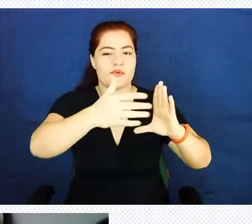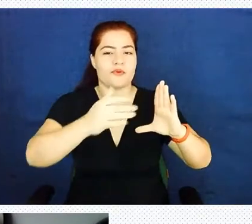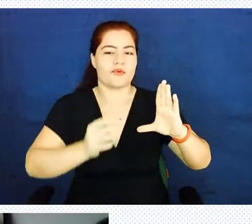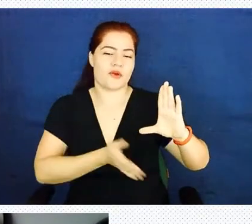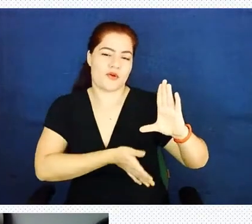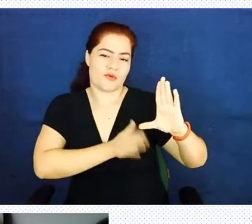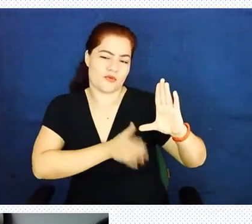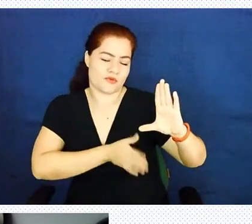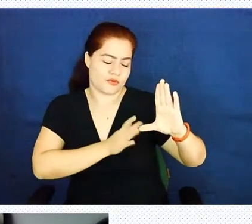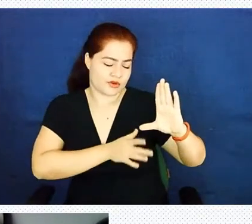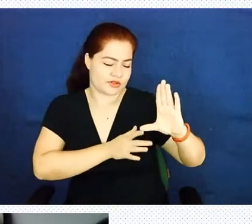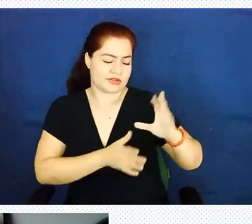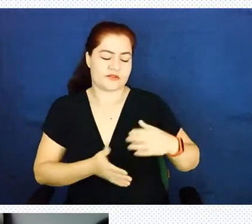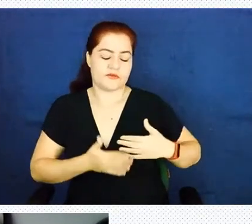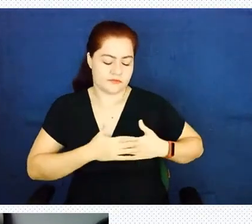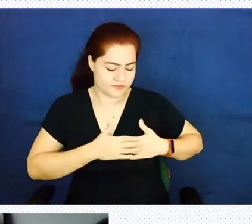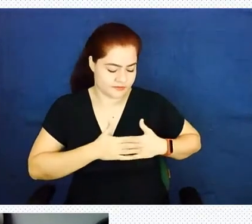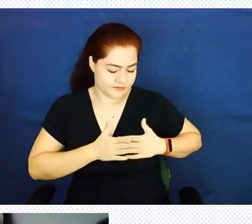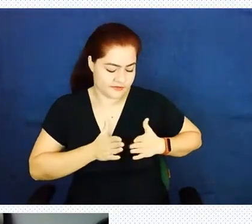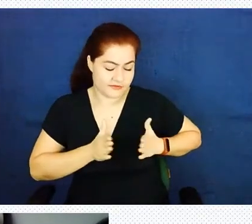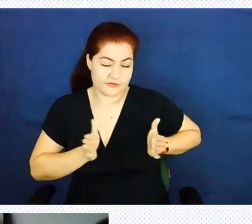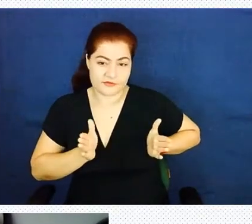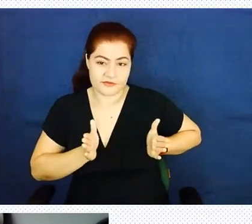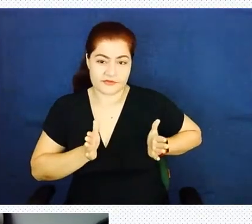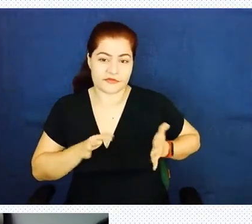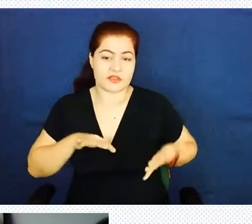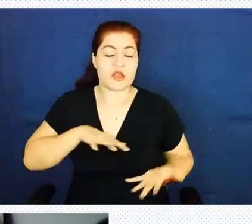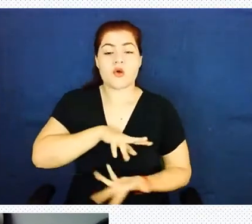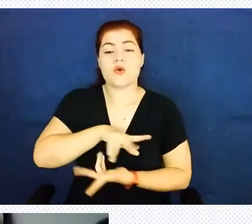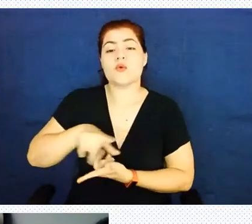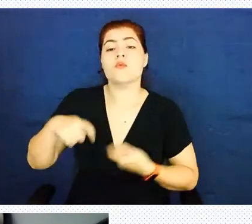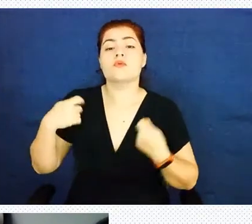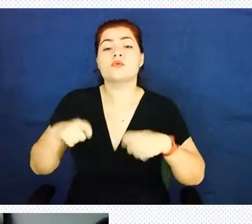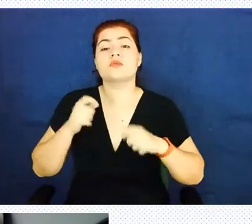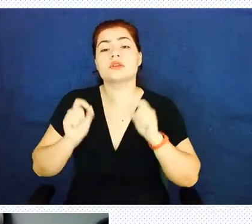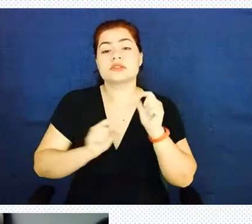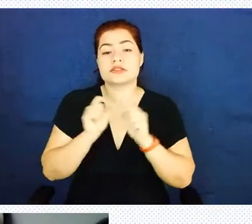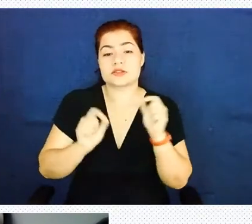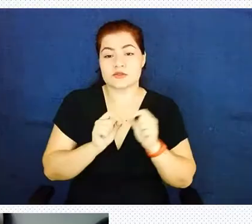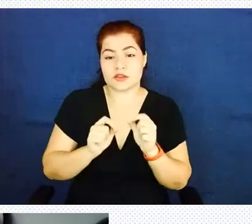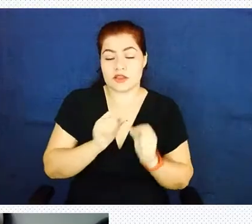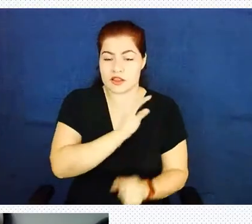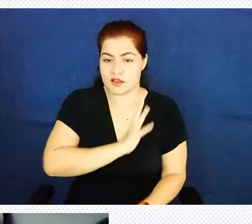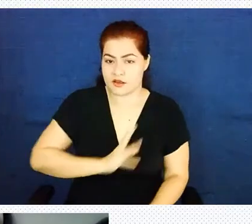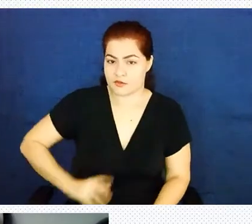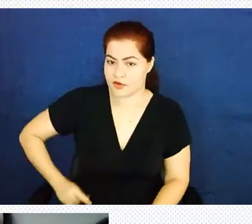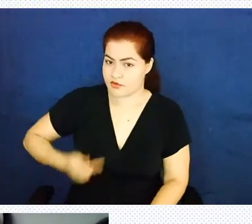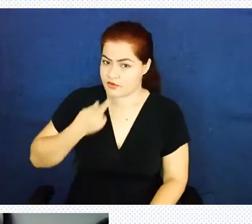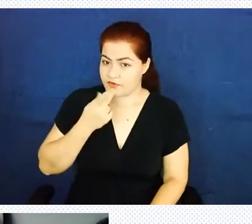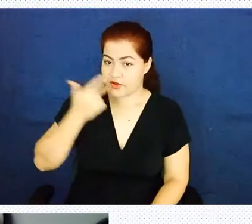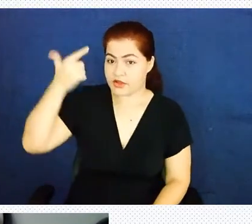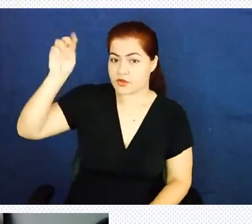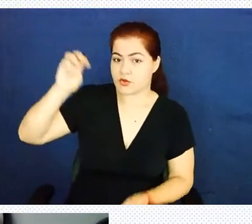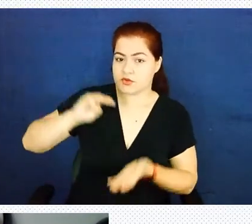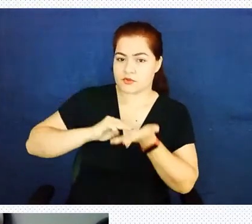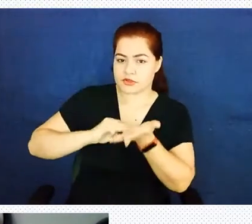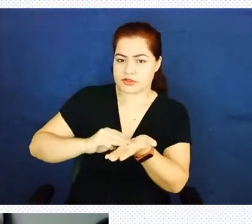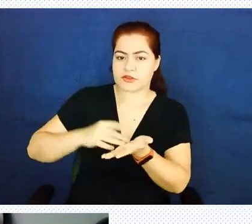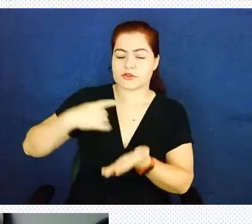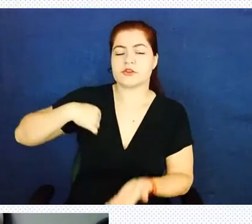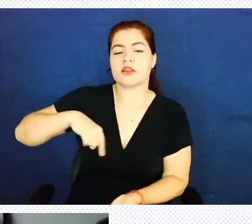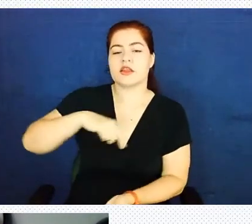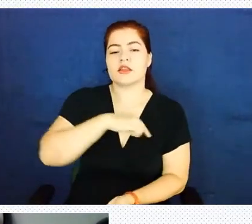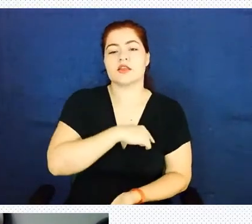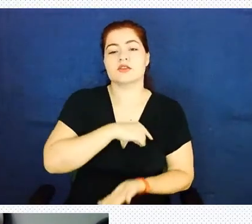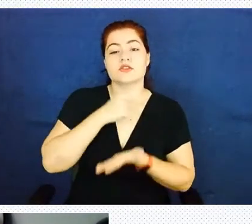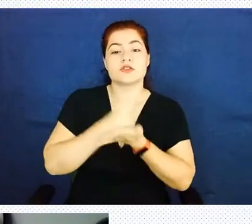coração. E o que o mundo precisa, Emmanuel diz em outra mensagem, que a gente